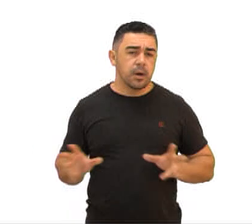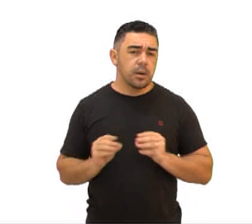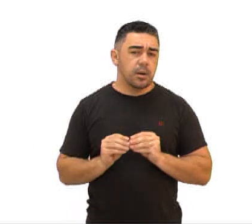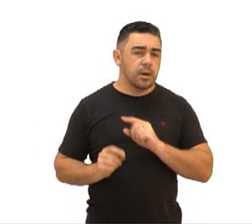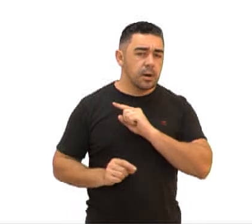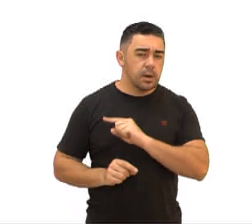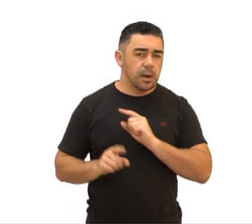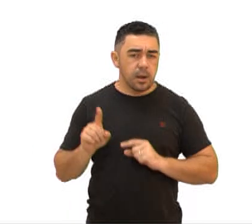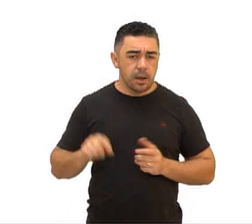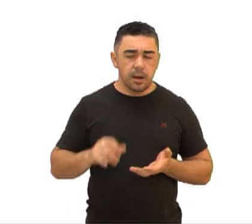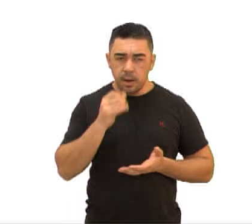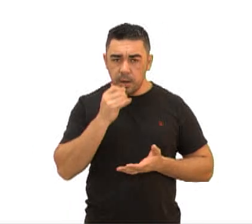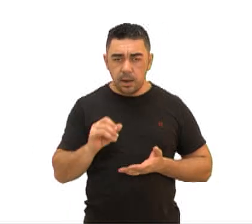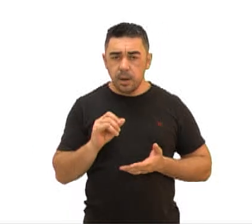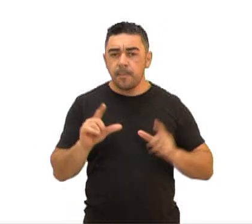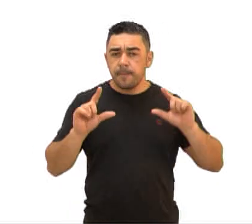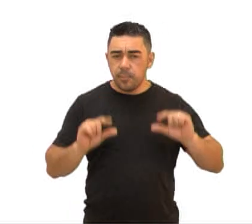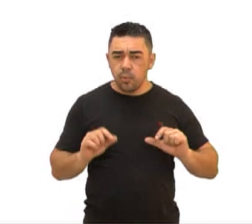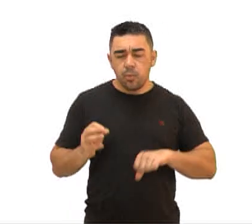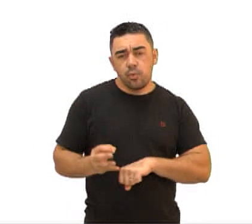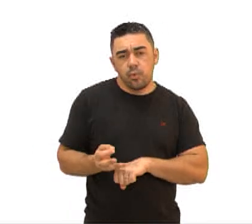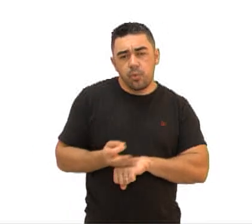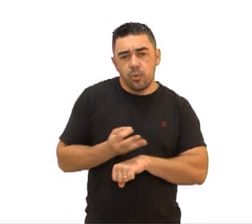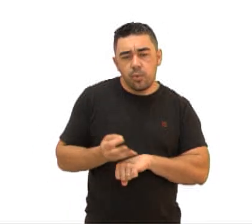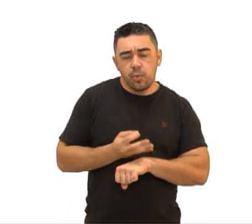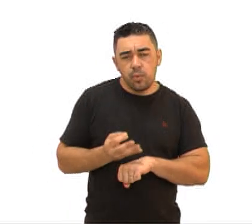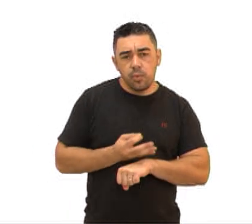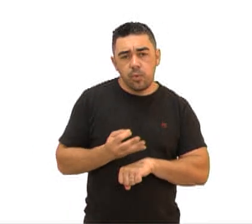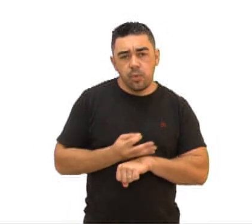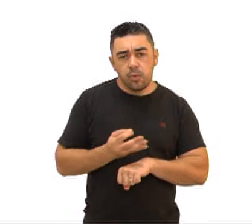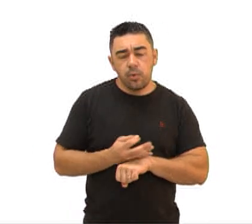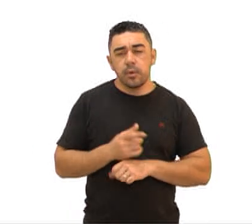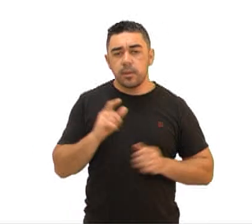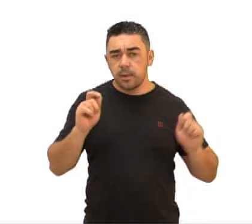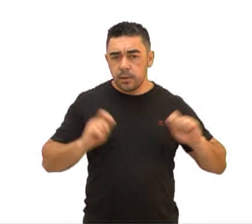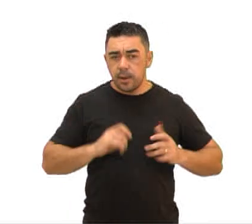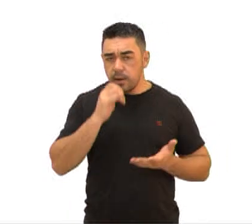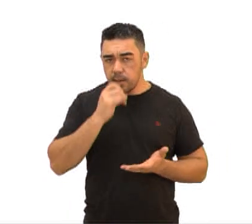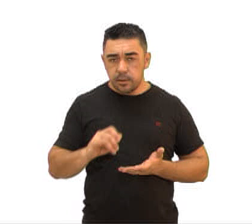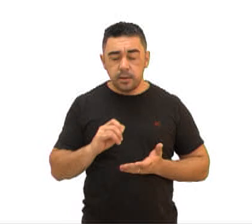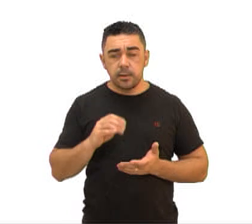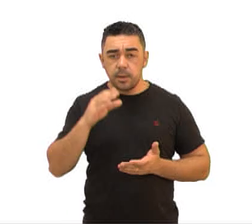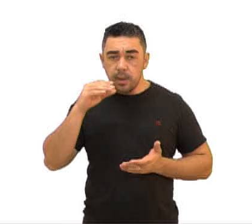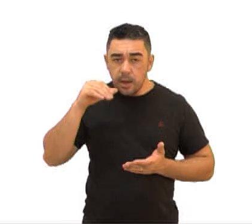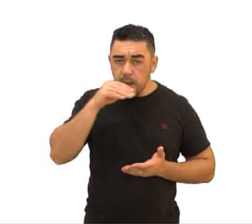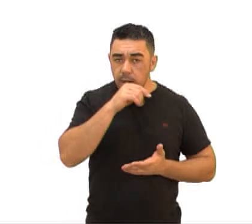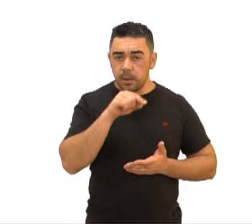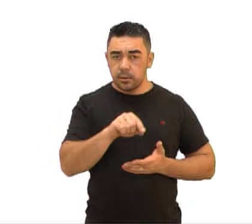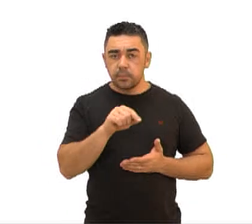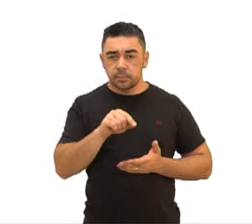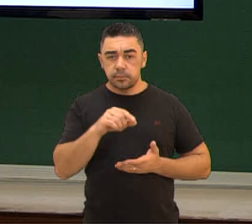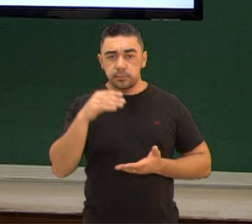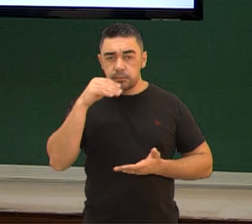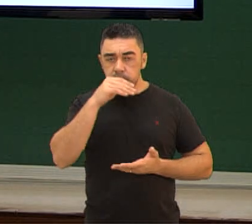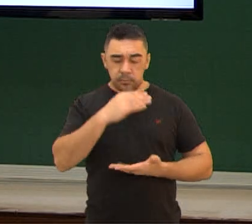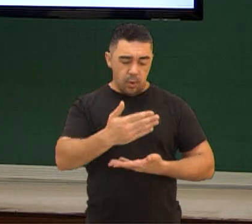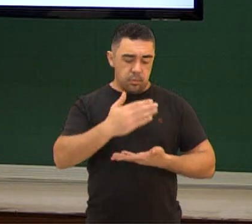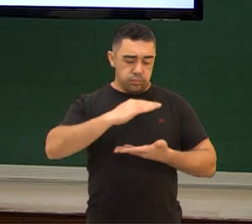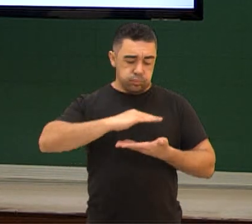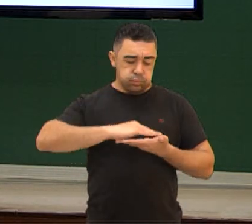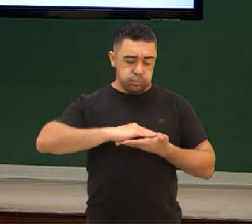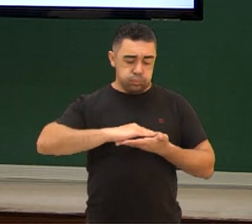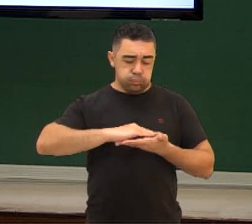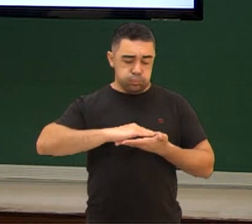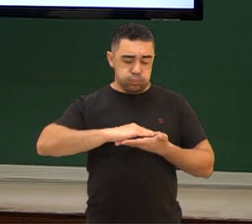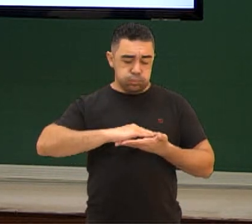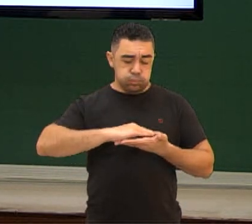sanduicheira é um condutor de baixa resistência para ter uma alta corrente e aquecer bastante, né, o sanduíche que você quer